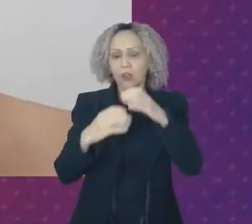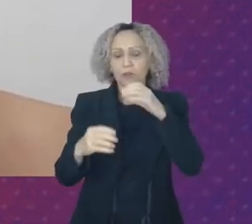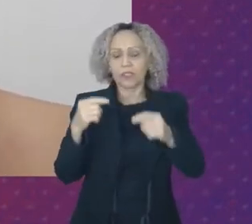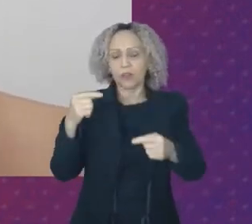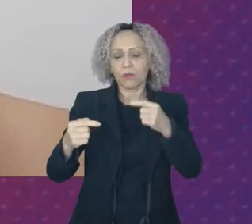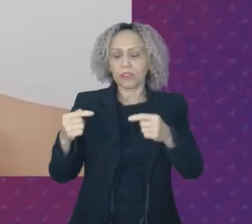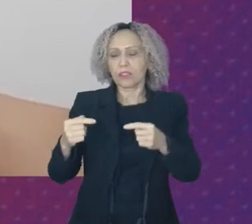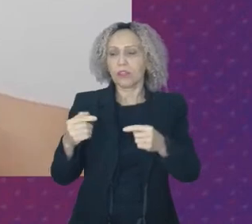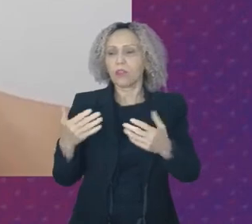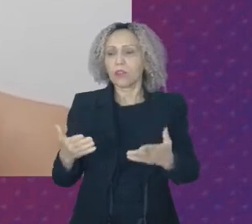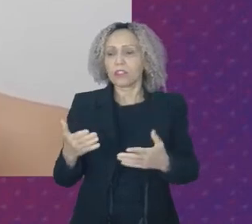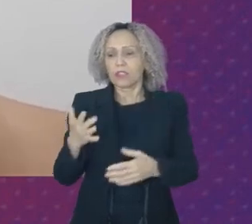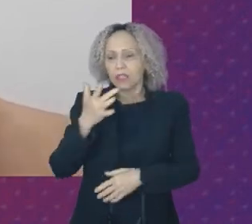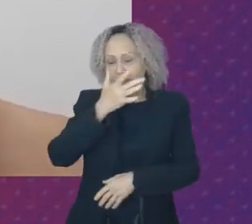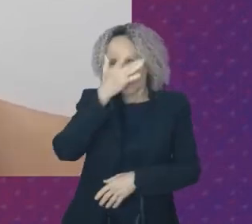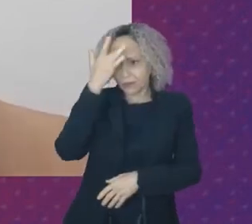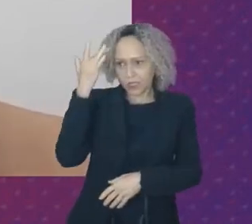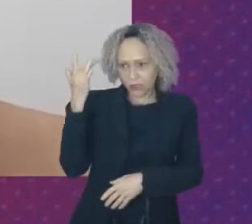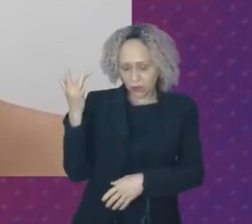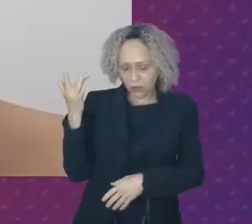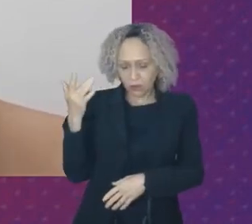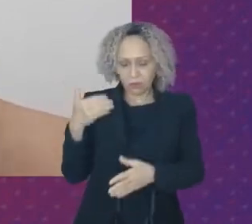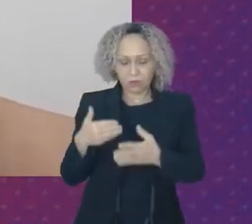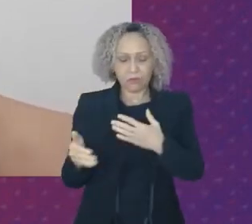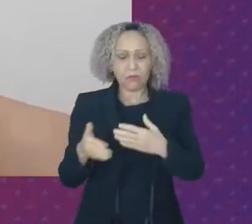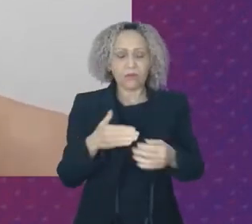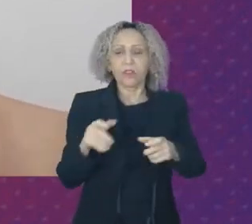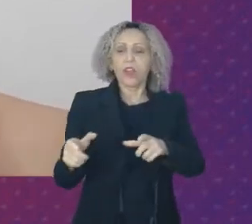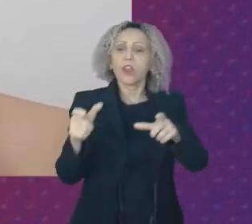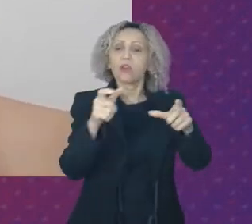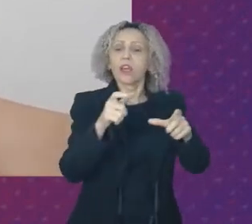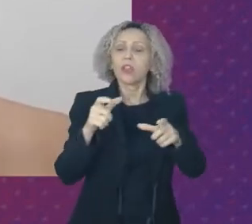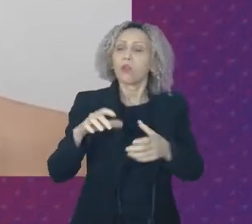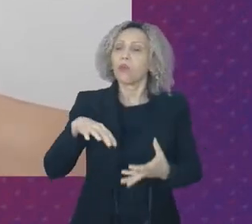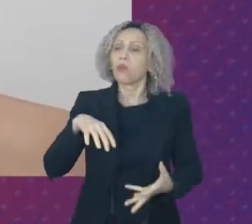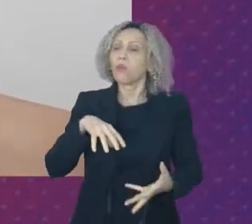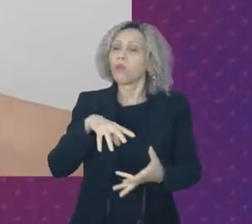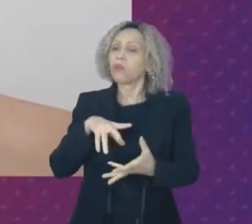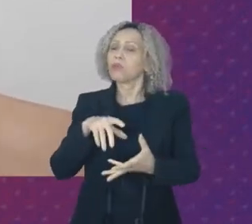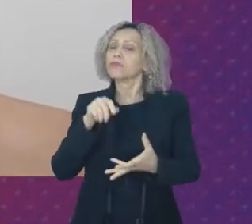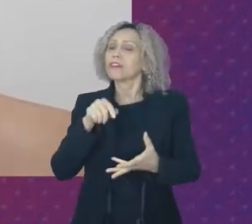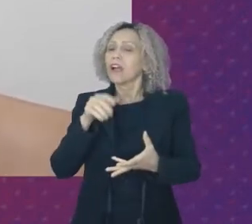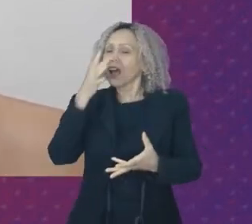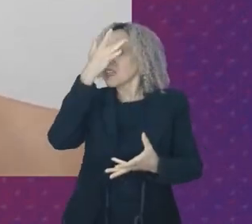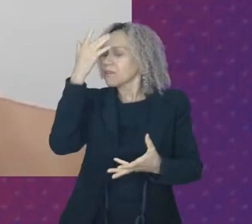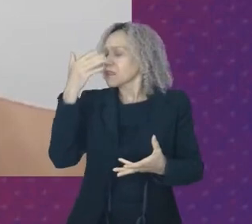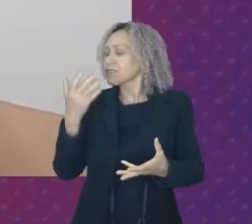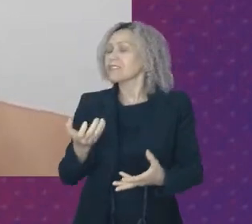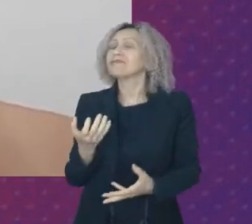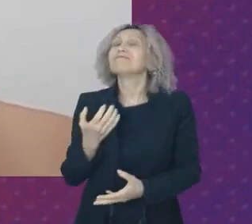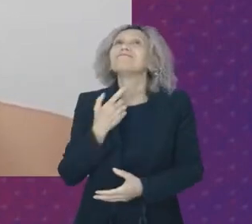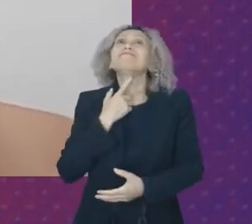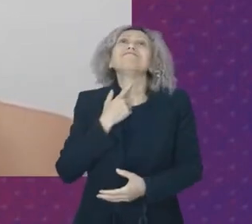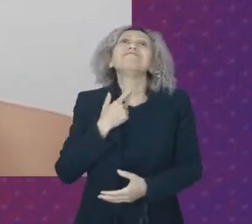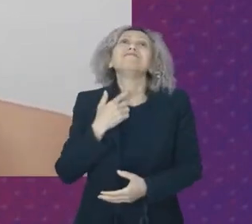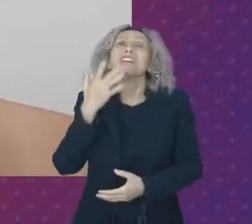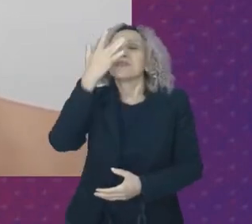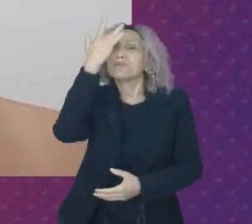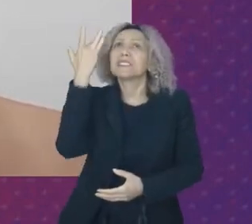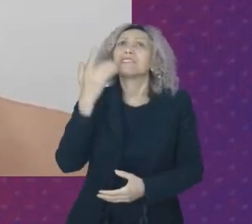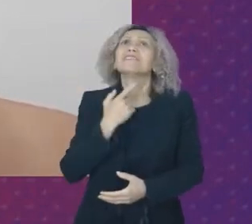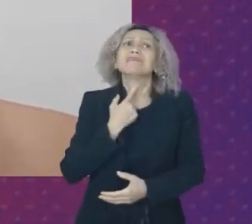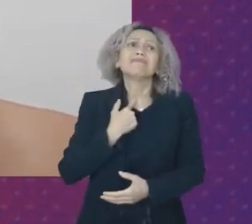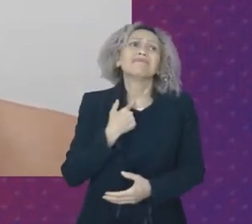pessoas hoje, né, em qualquer lugar do mundo, querem ser cuidadas, querem receber o